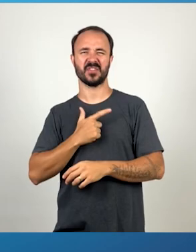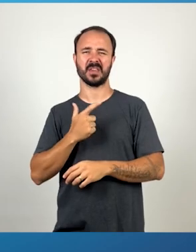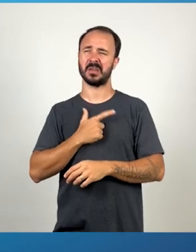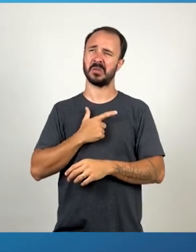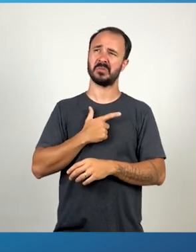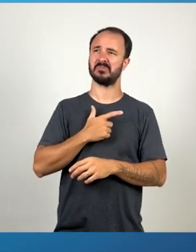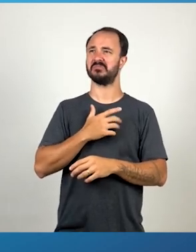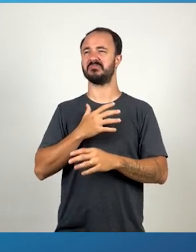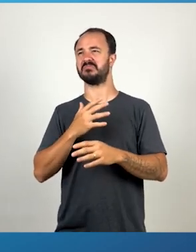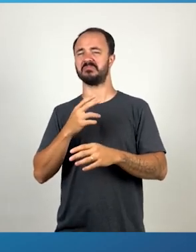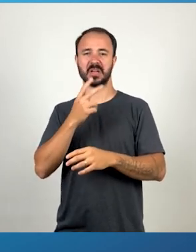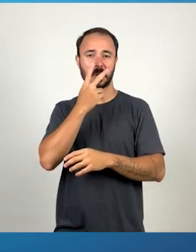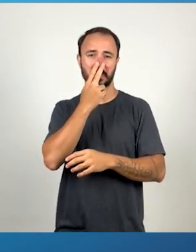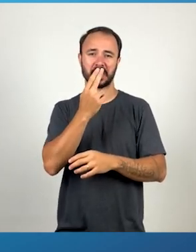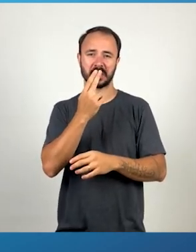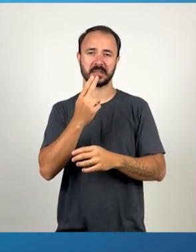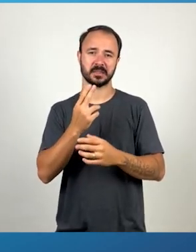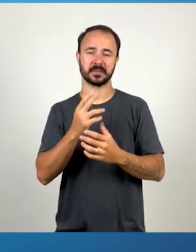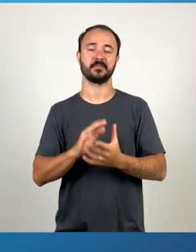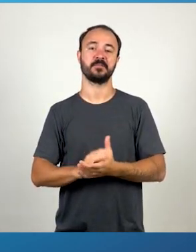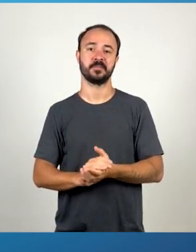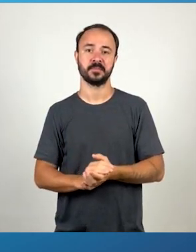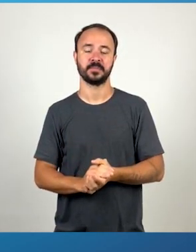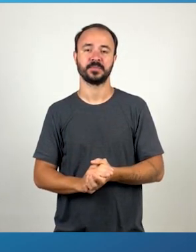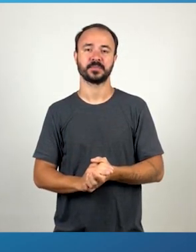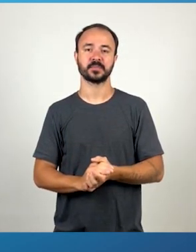dessa energia chamada de maremotriz.